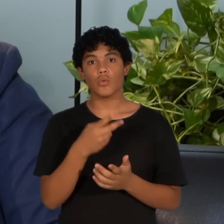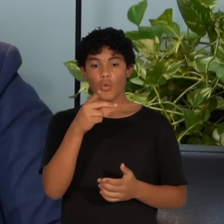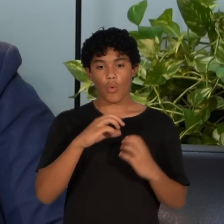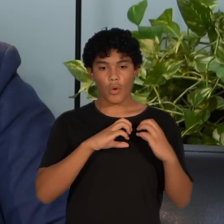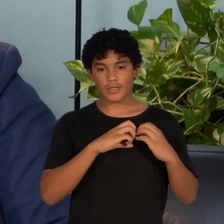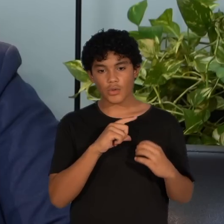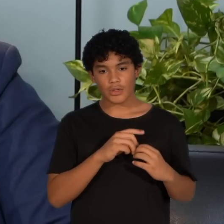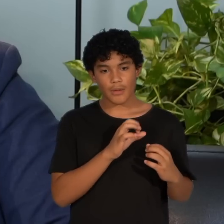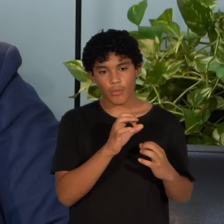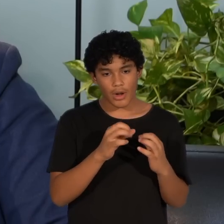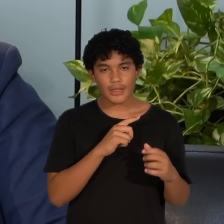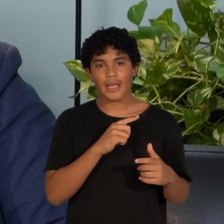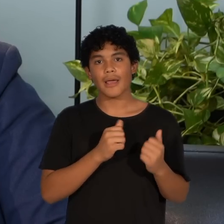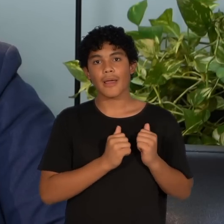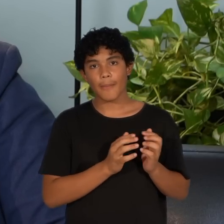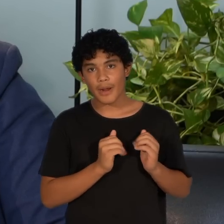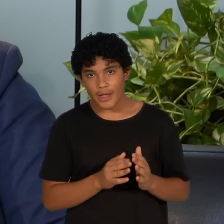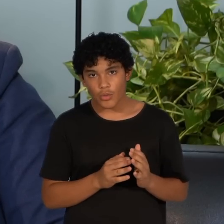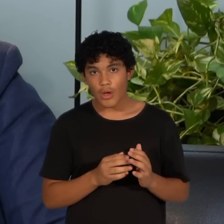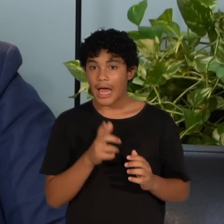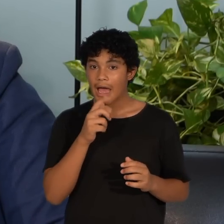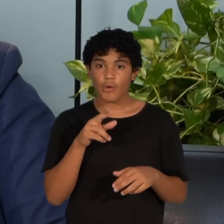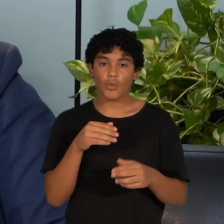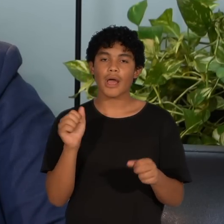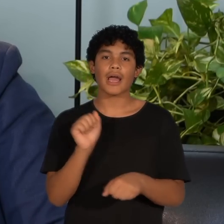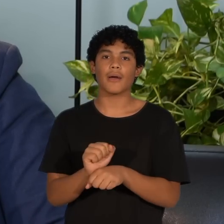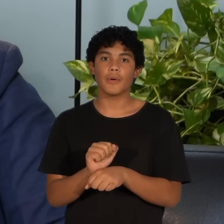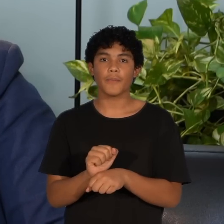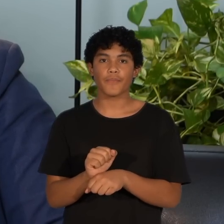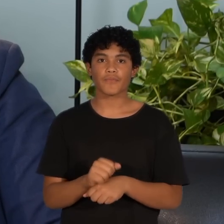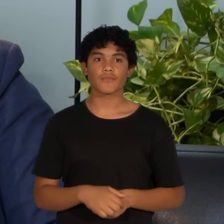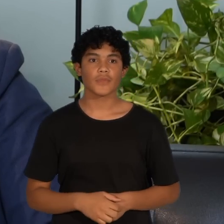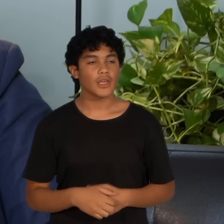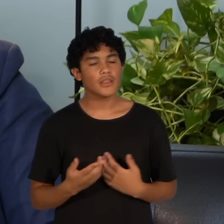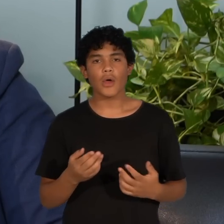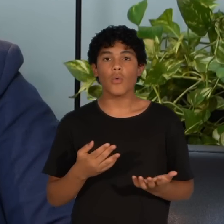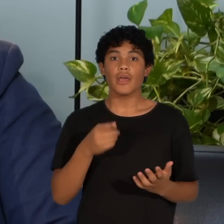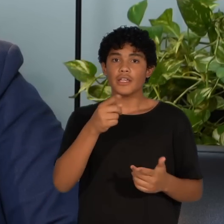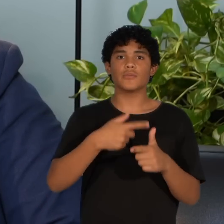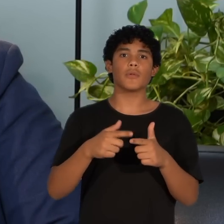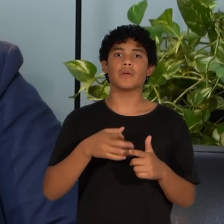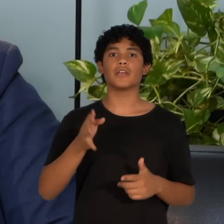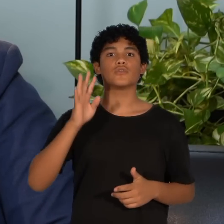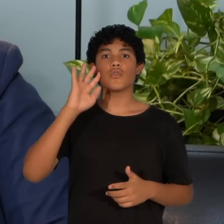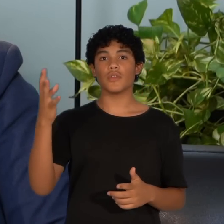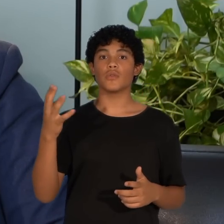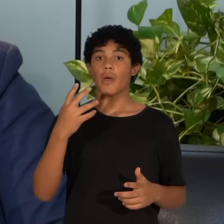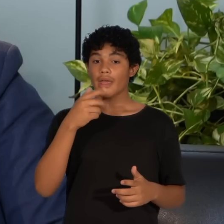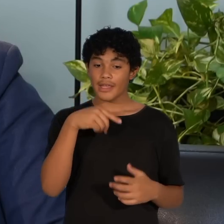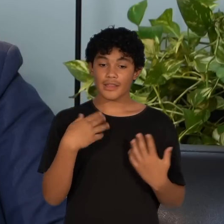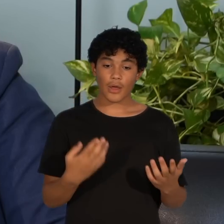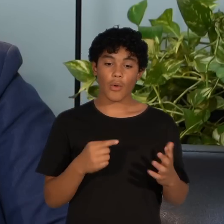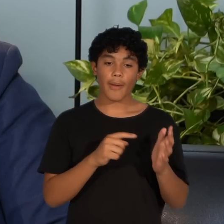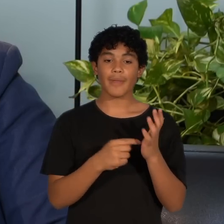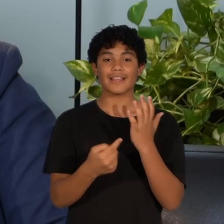furado se a sua água que entra nele é eterna. É uma água que não esgota, né? E aí eu disse assim, então está resolvido o problema. E ele já não é mais um